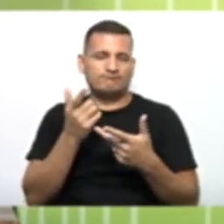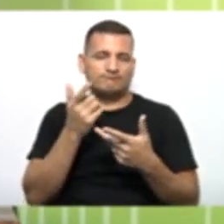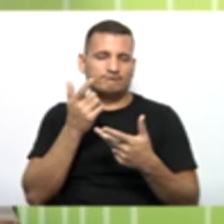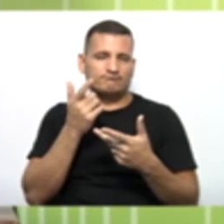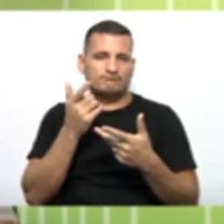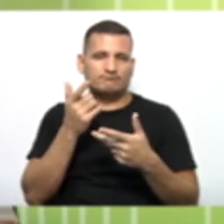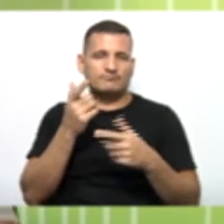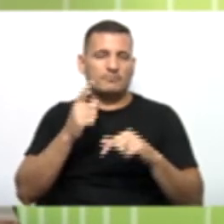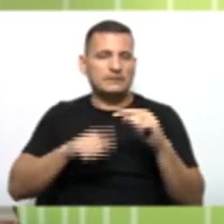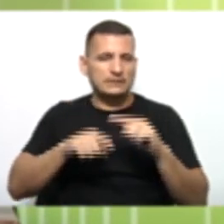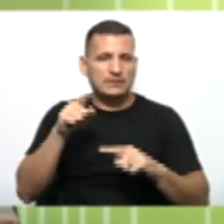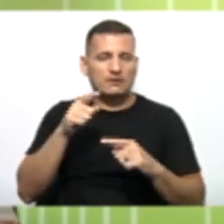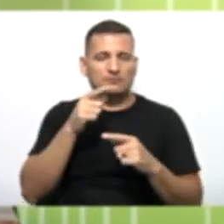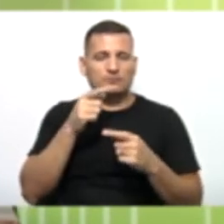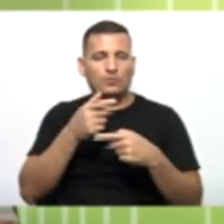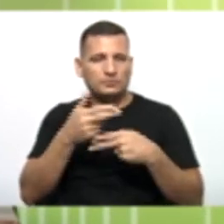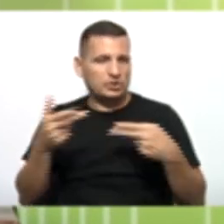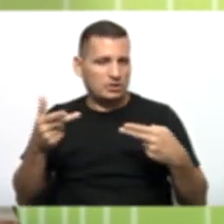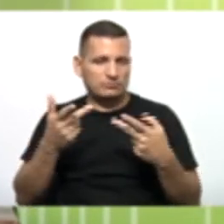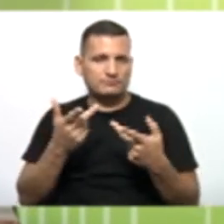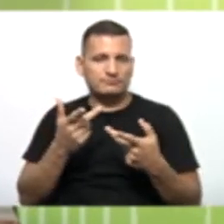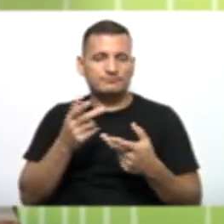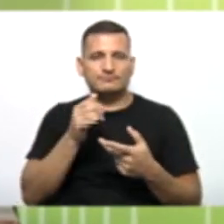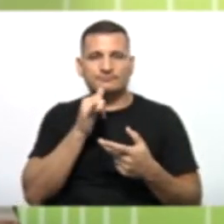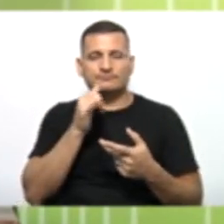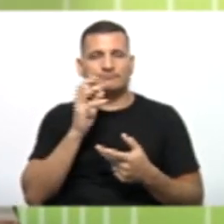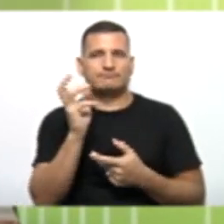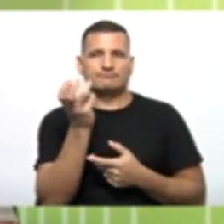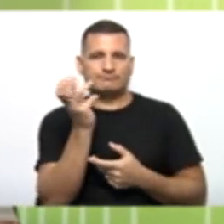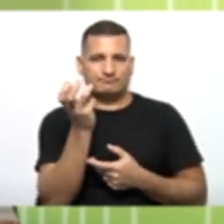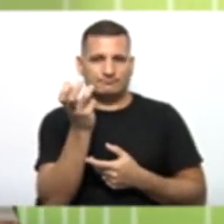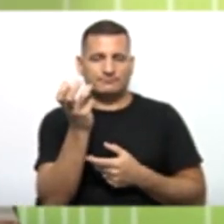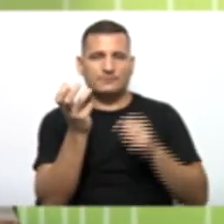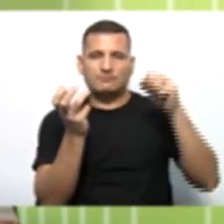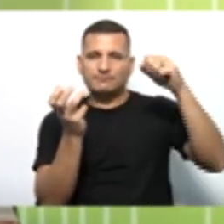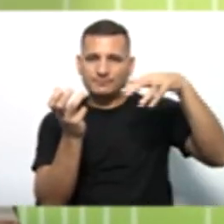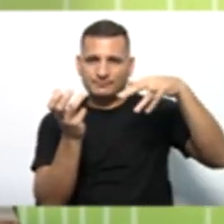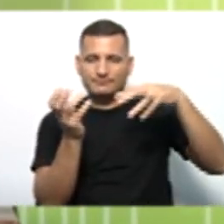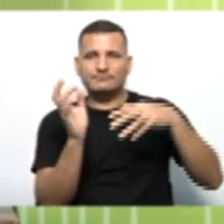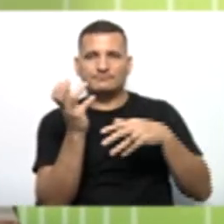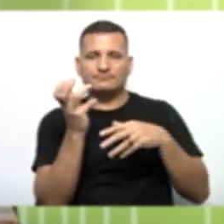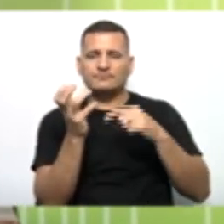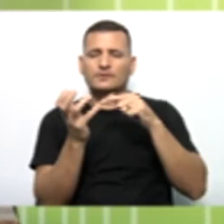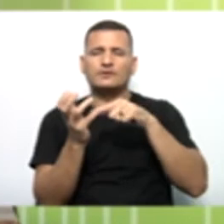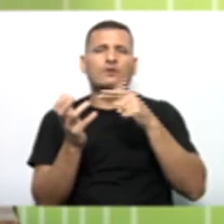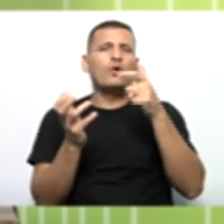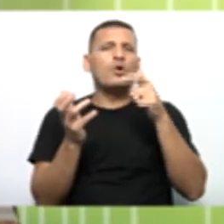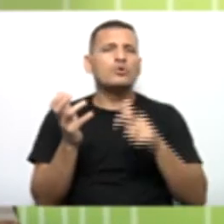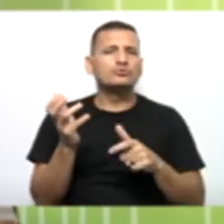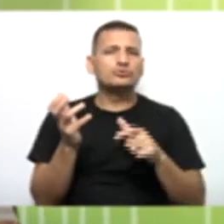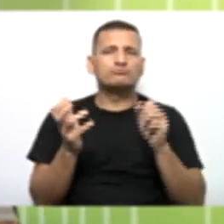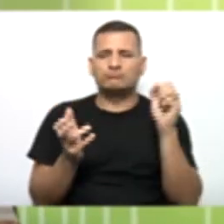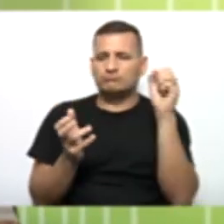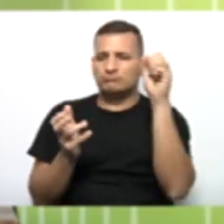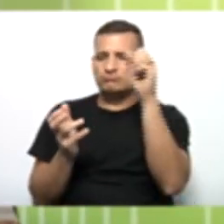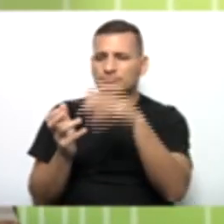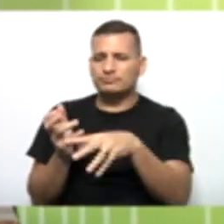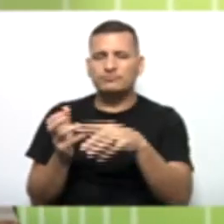eletrônico ou uma lâmpada. Para você encontrar onde se descarte esse lixo